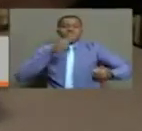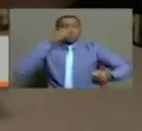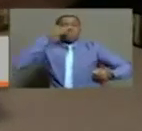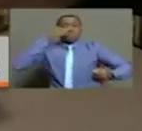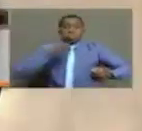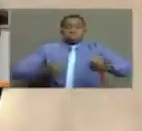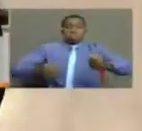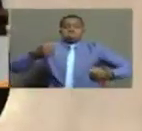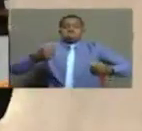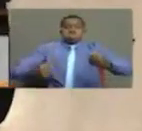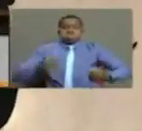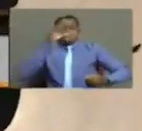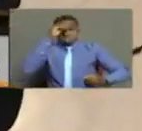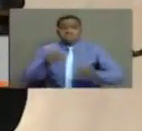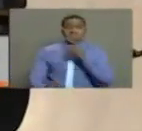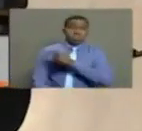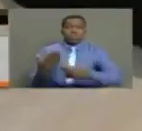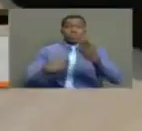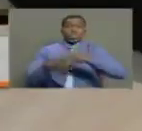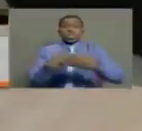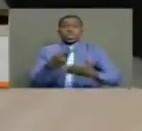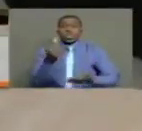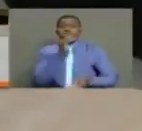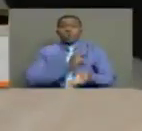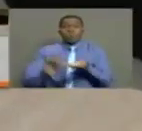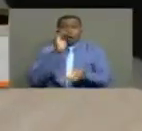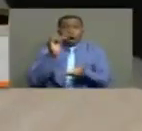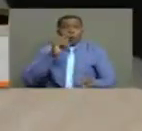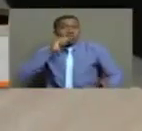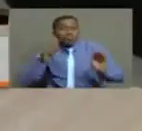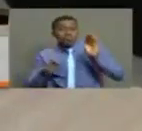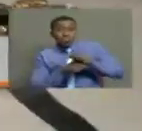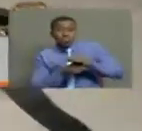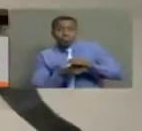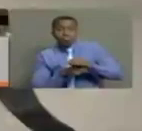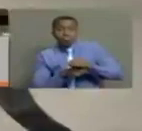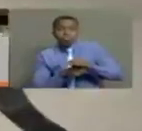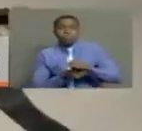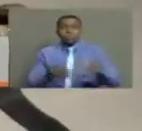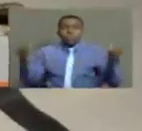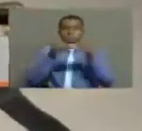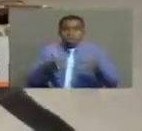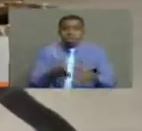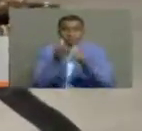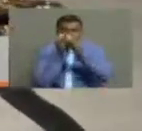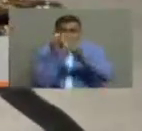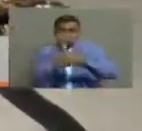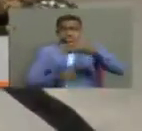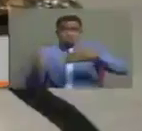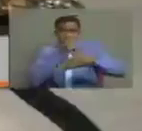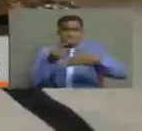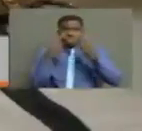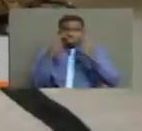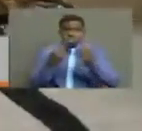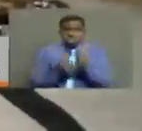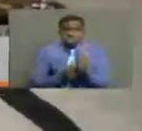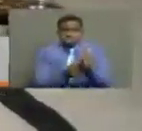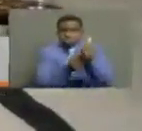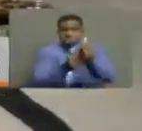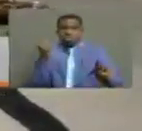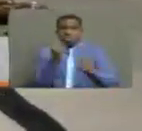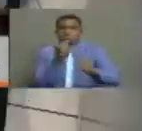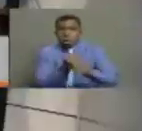concellos do bma e notas novas de milhões de kwanzas a TPA cega ao pormenor a operação